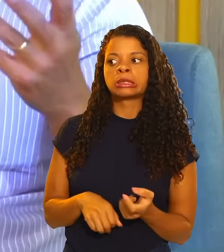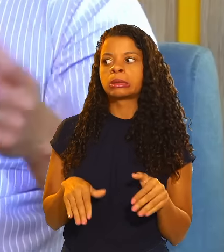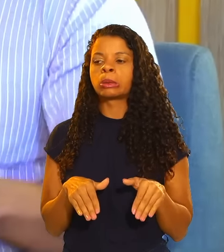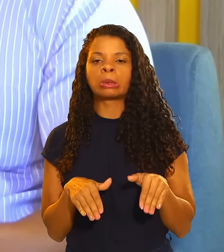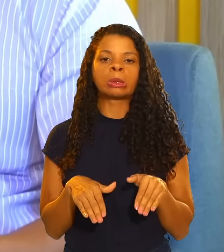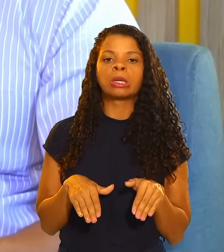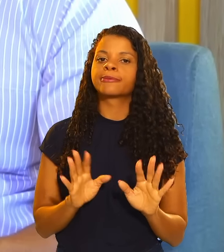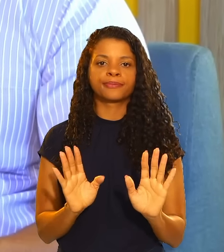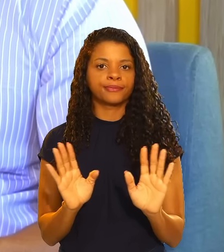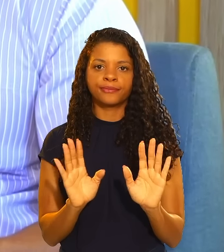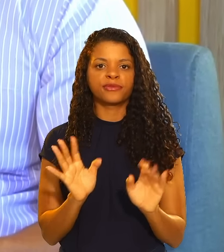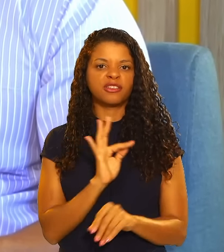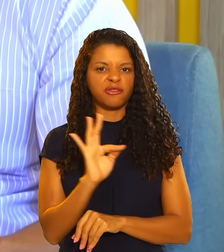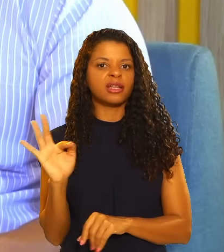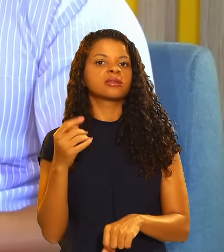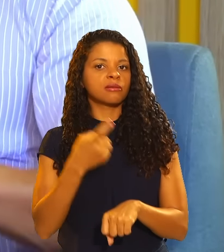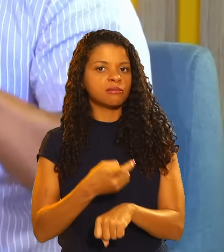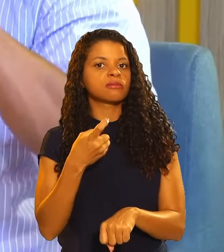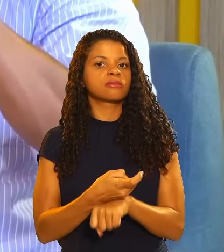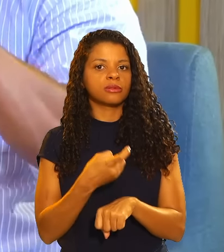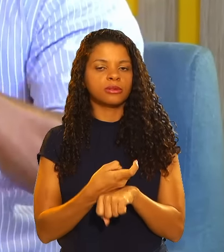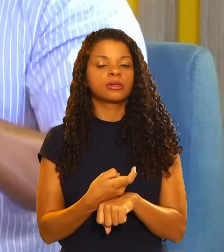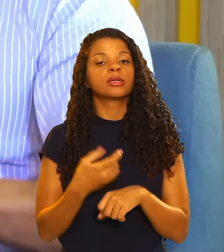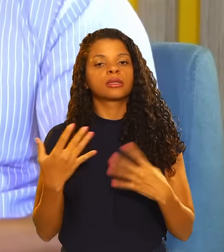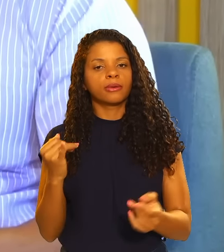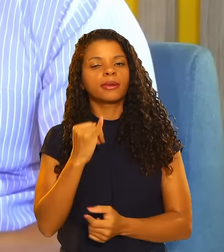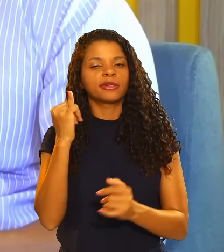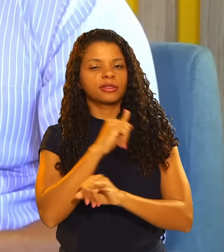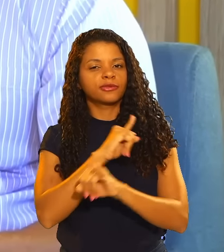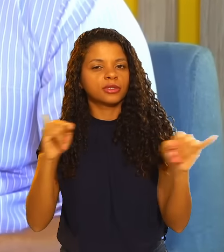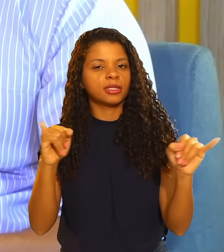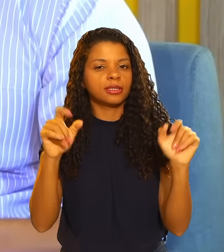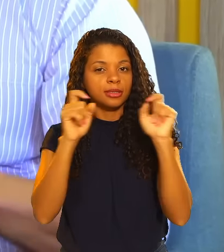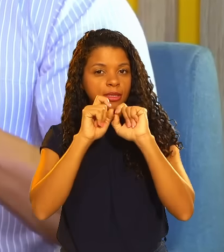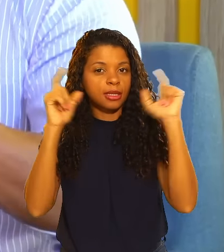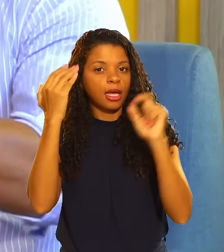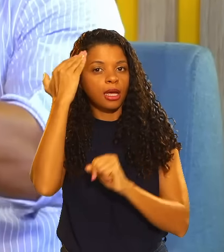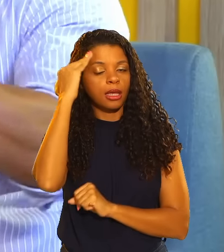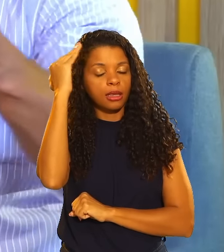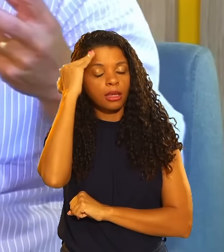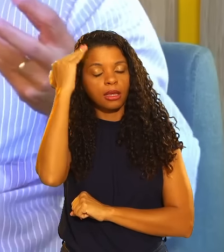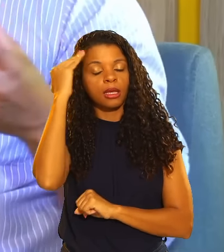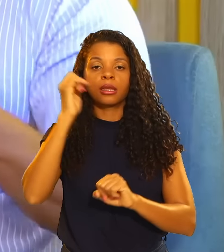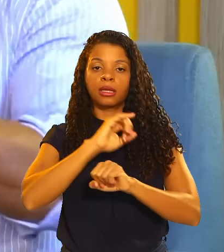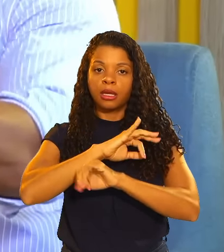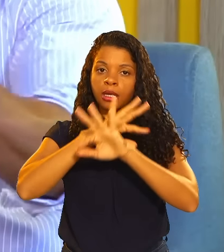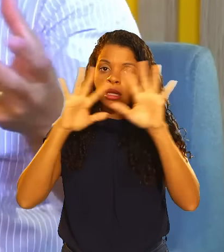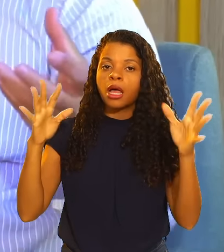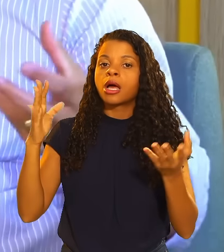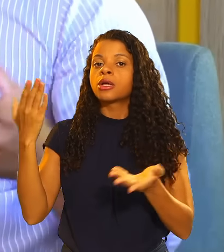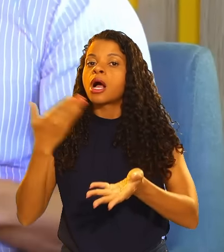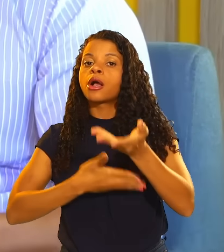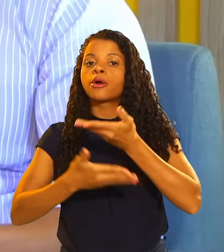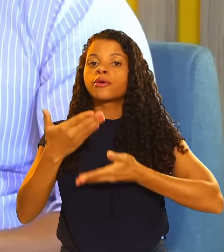na época de Jesus. Então é muito importante a gente já começar dando essa entonação acerca do contexto